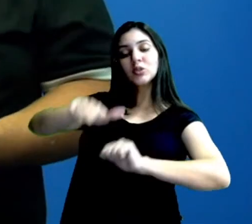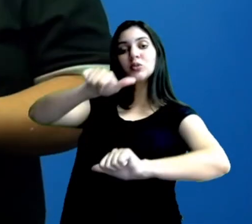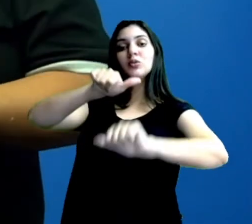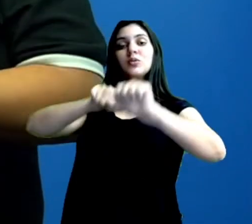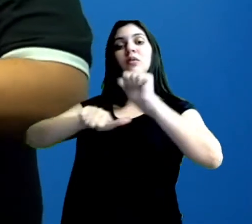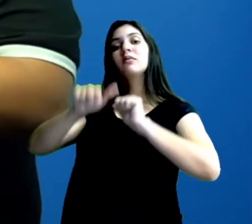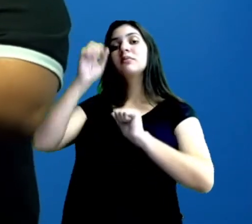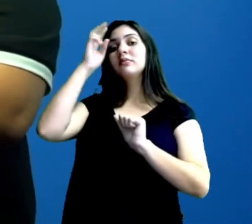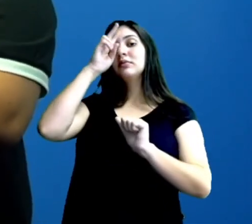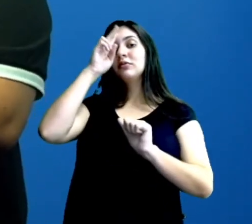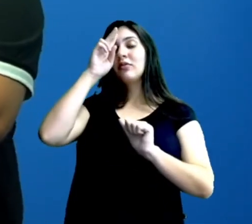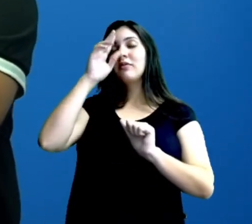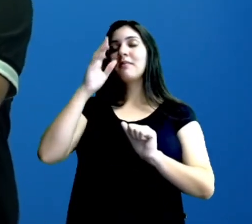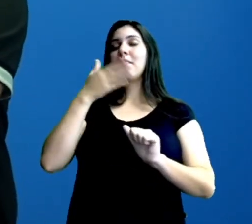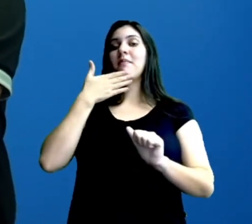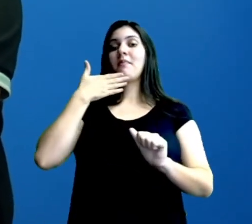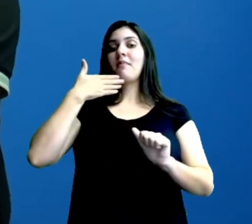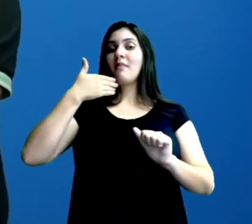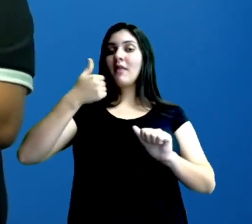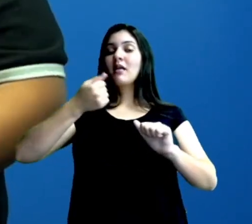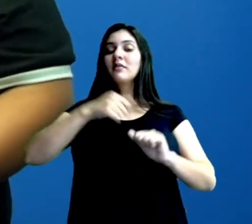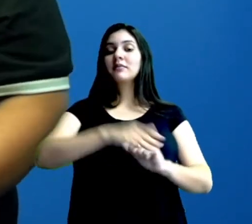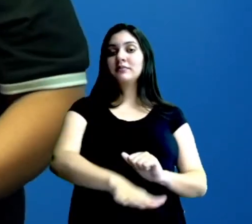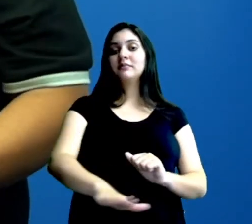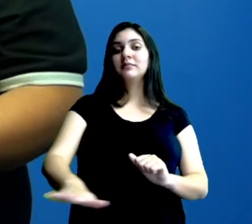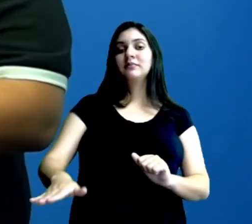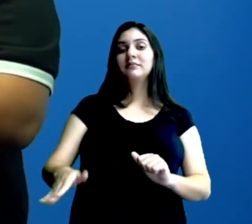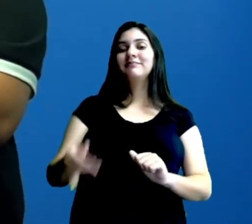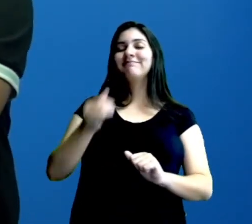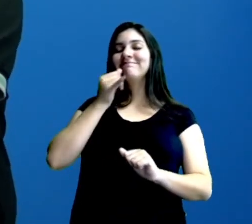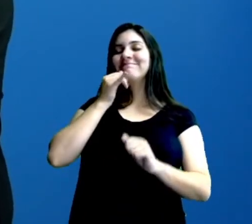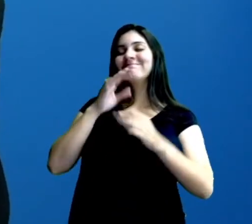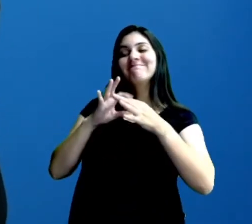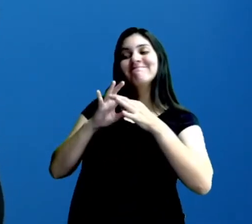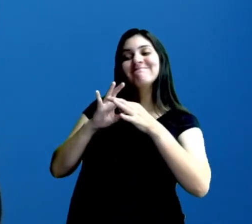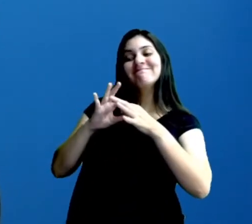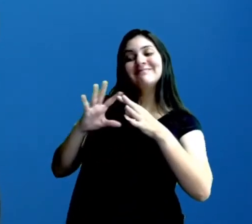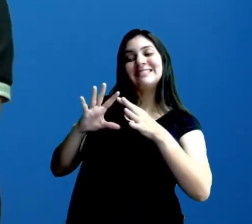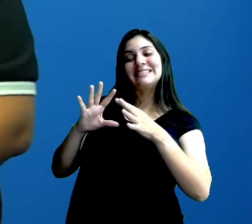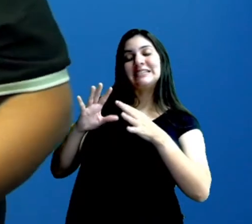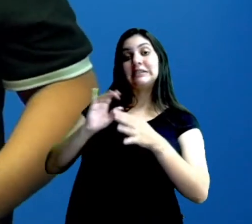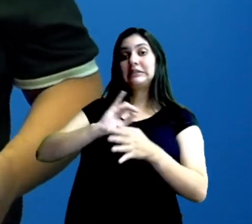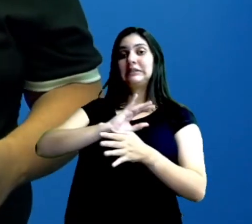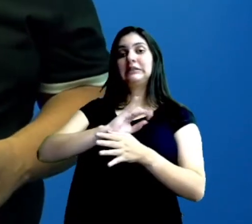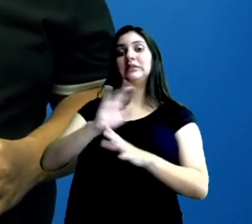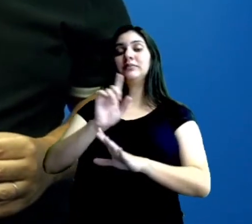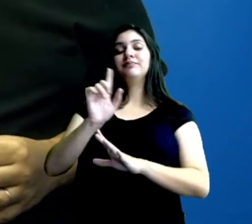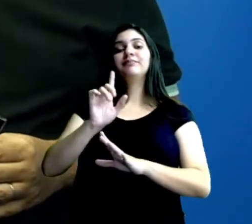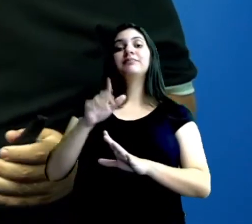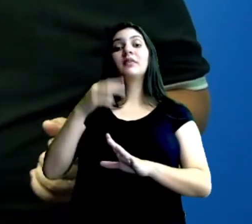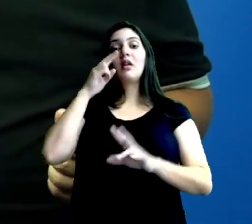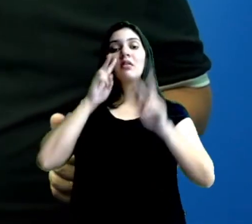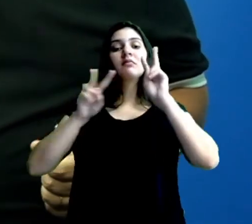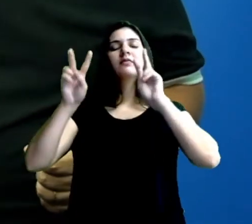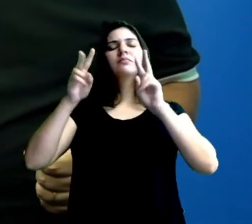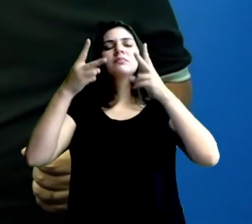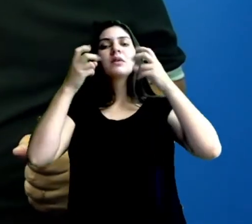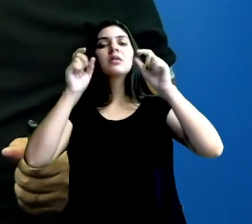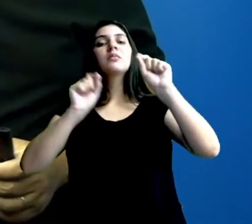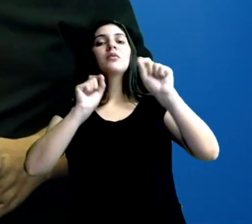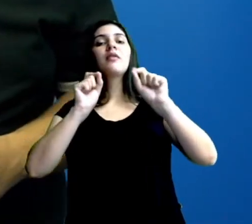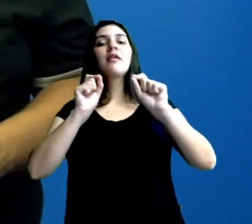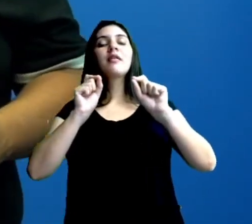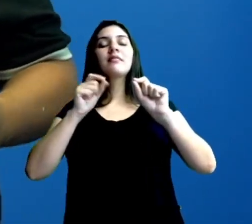histórias em histórias melhores para a criança, né? Para não deixar tão assustadoras. E ele viu que começou a